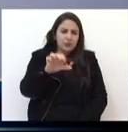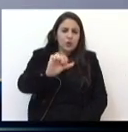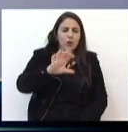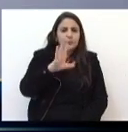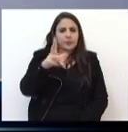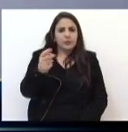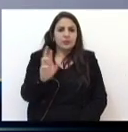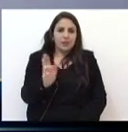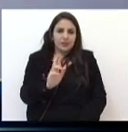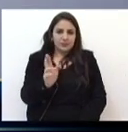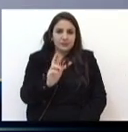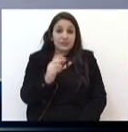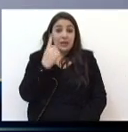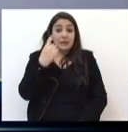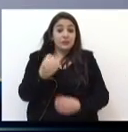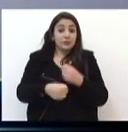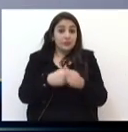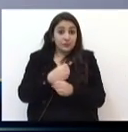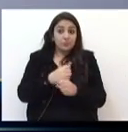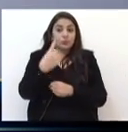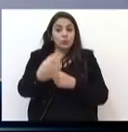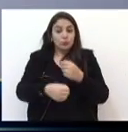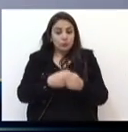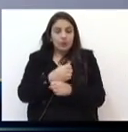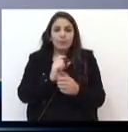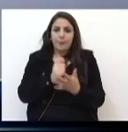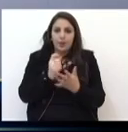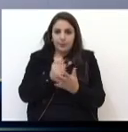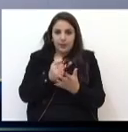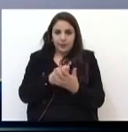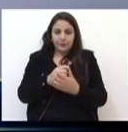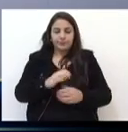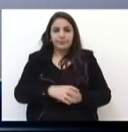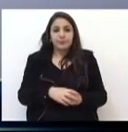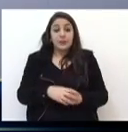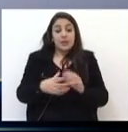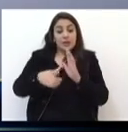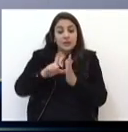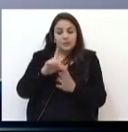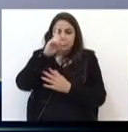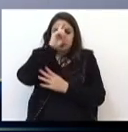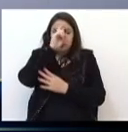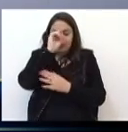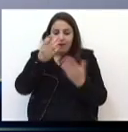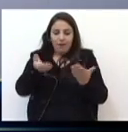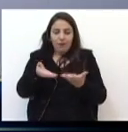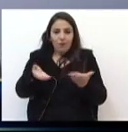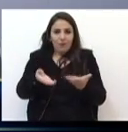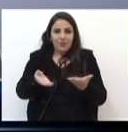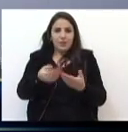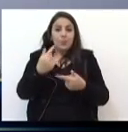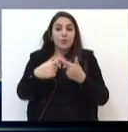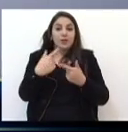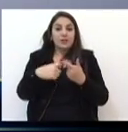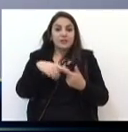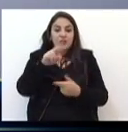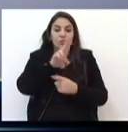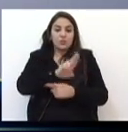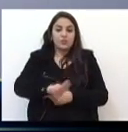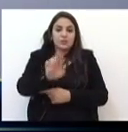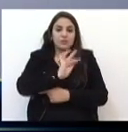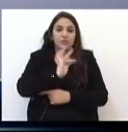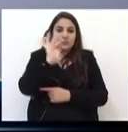reais ano, que antes eram pagos por esses hospitais e que agora, por causa da